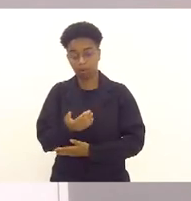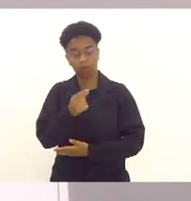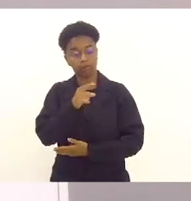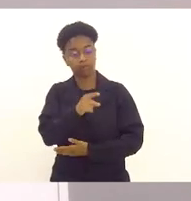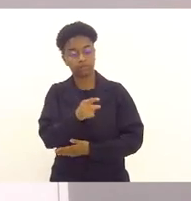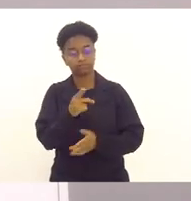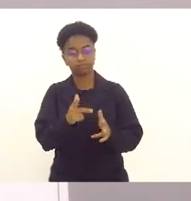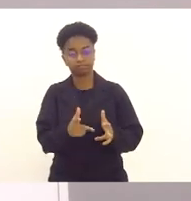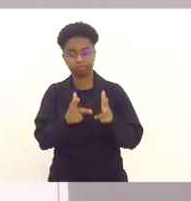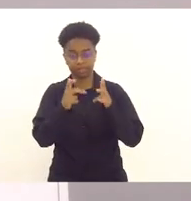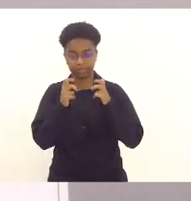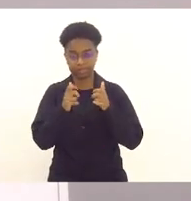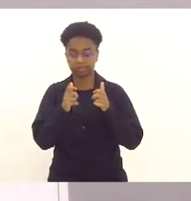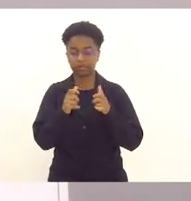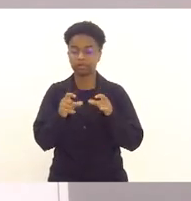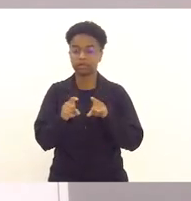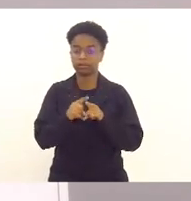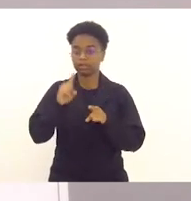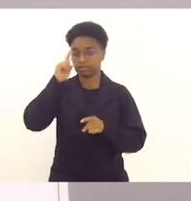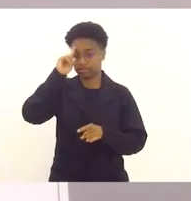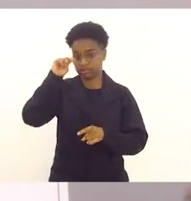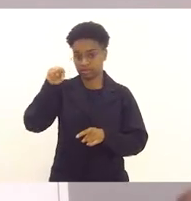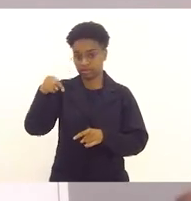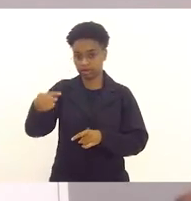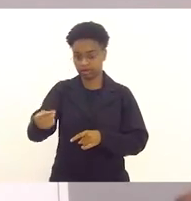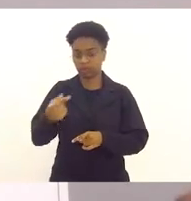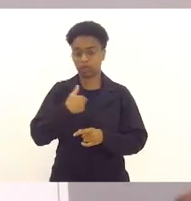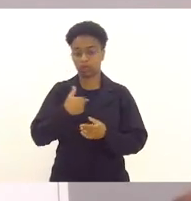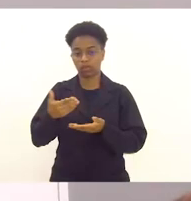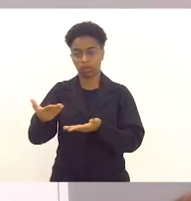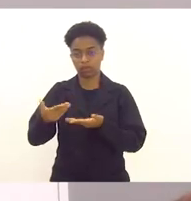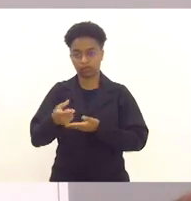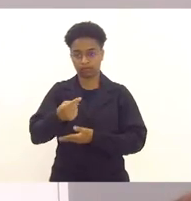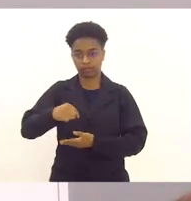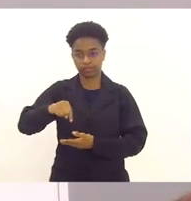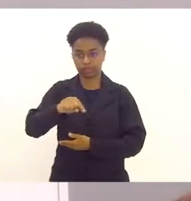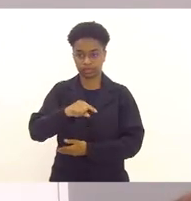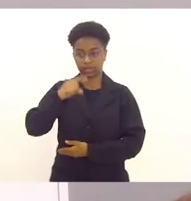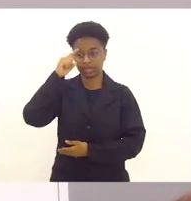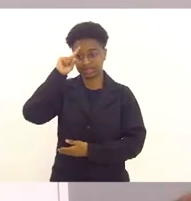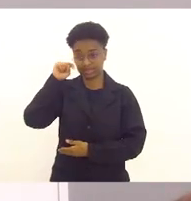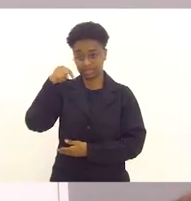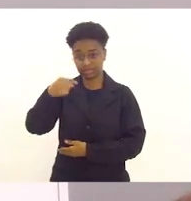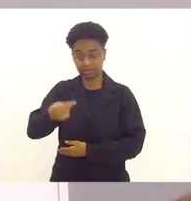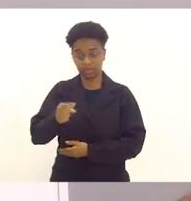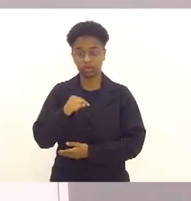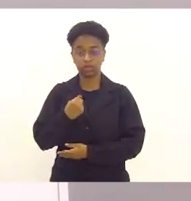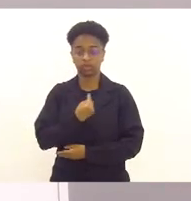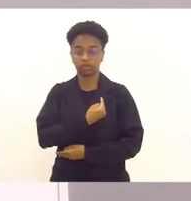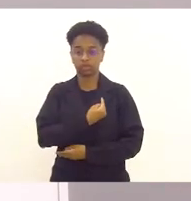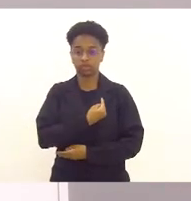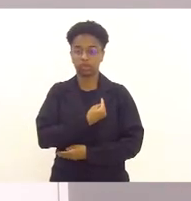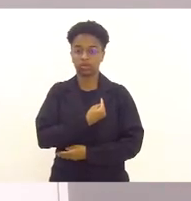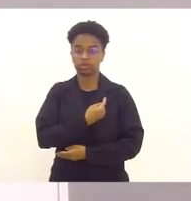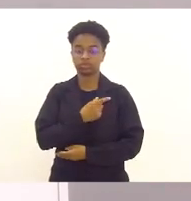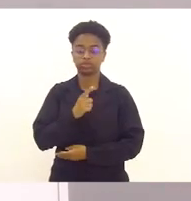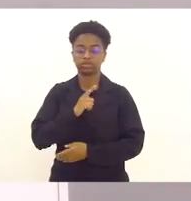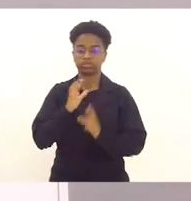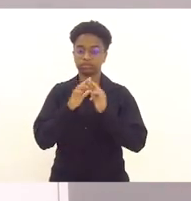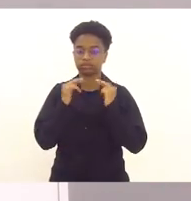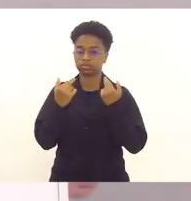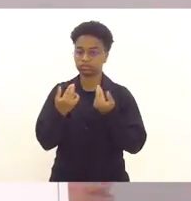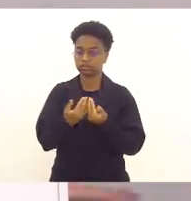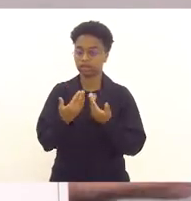observar na próxima semana e aí já fico o convite aqui na próxima semana faremos uma audiência pública